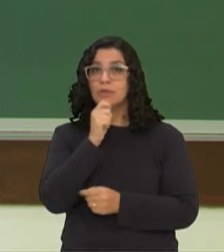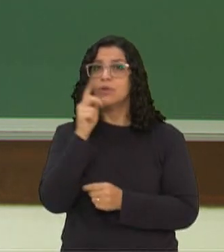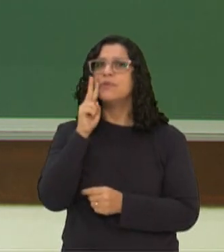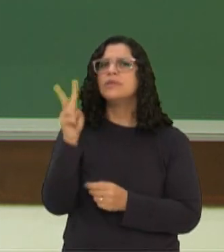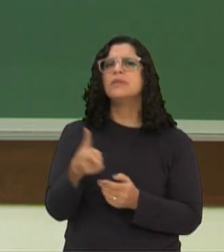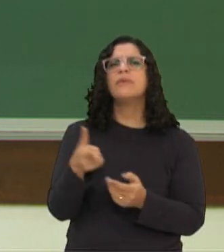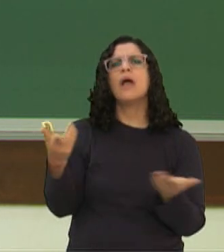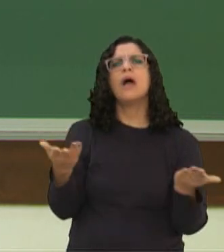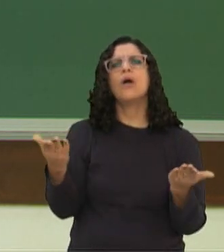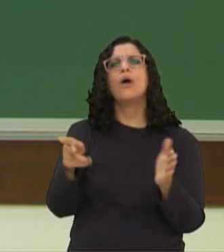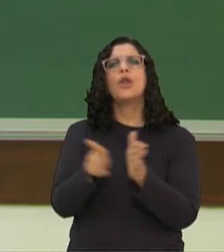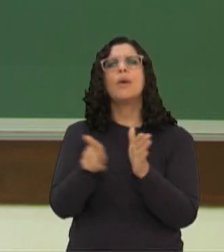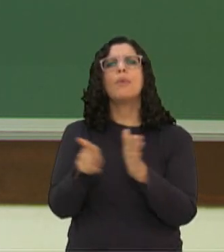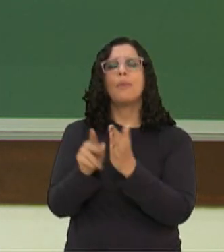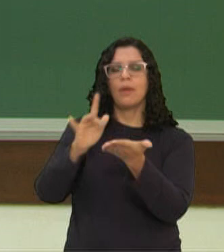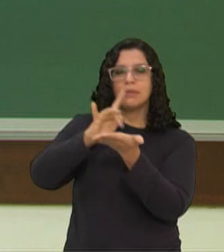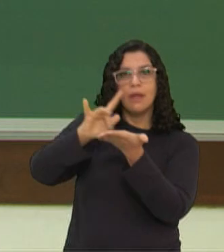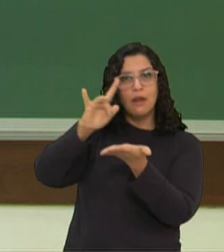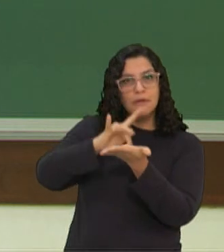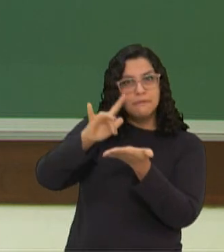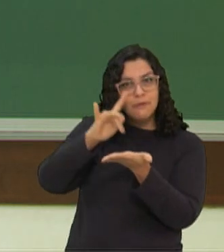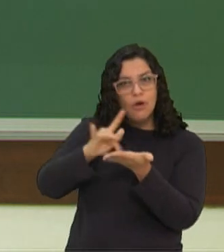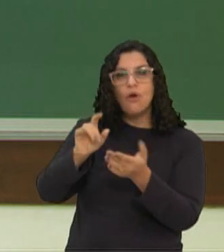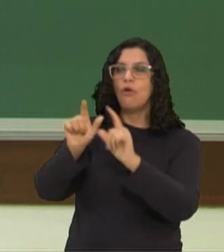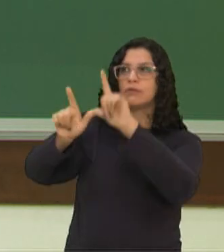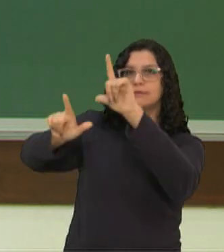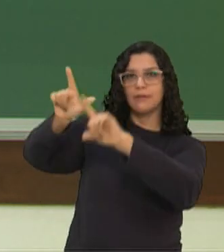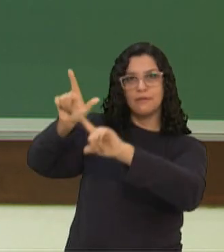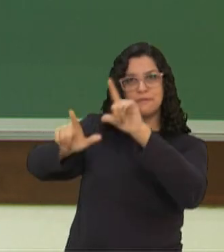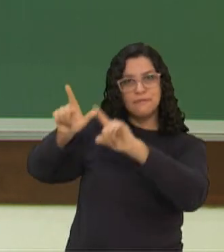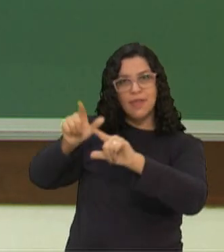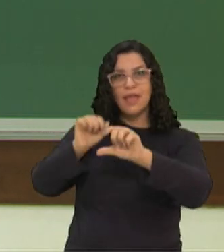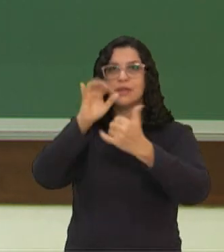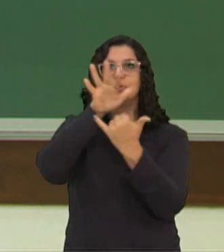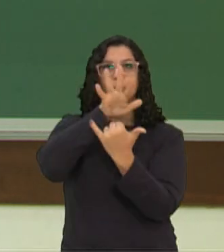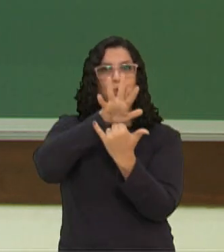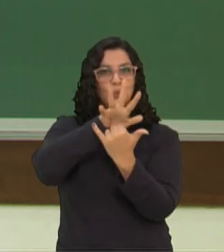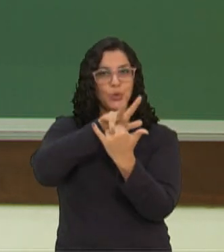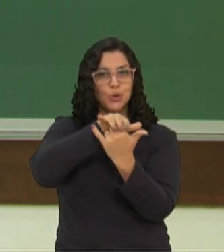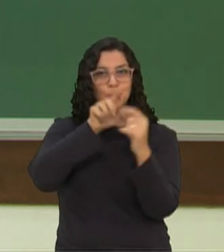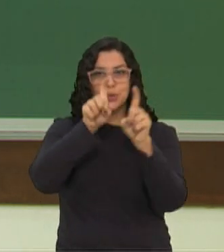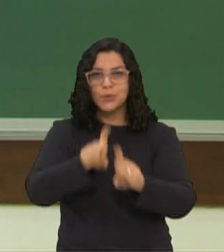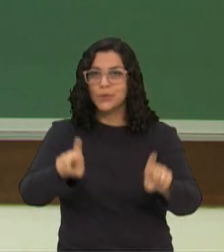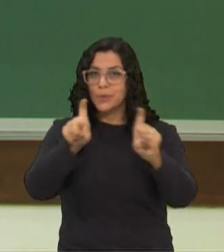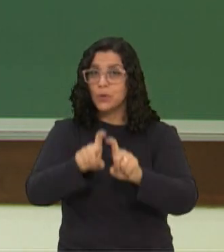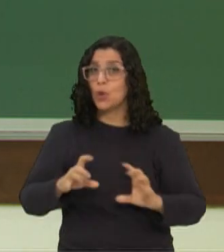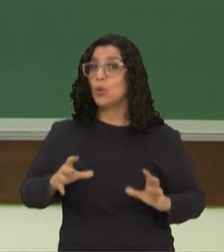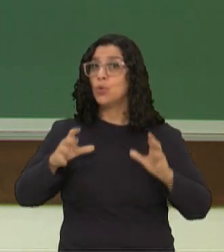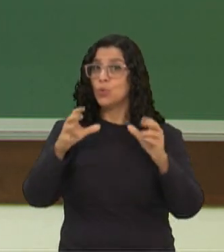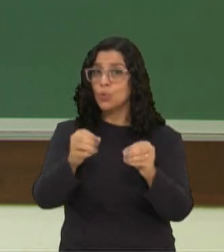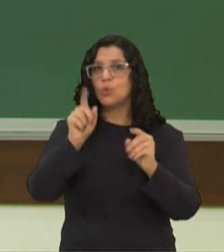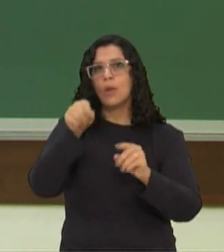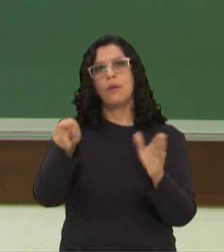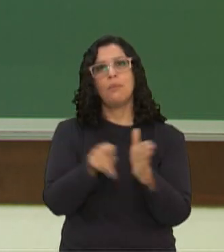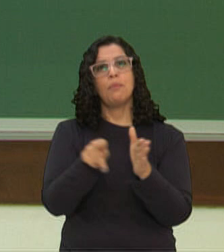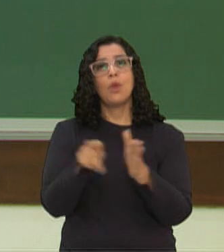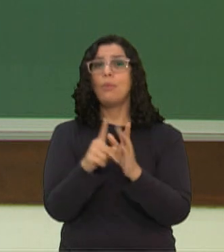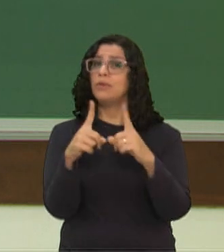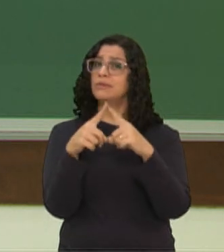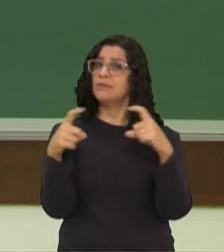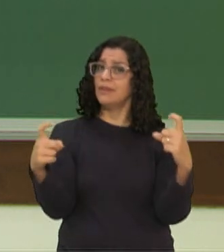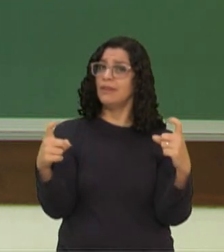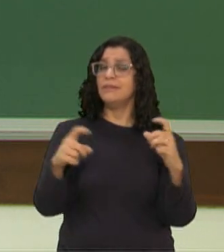assistindo aula por aparelho celular, estão assistindo aula pela TV, pelo YouTube, computador, tudo isso é fruto da